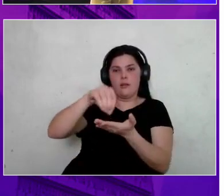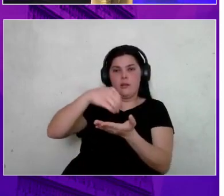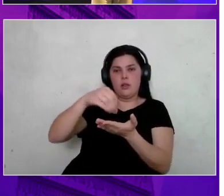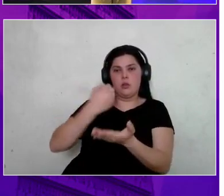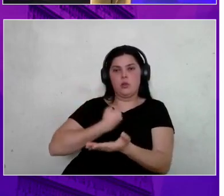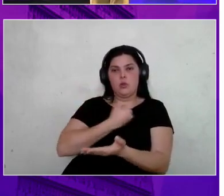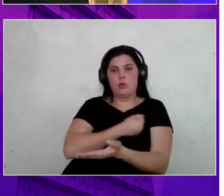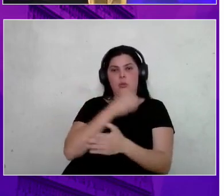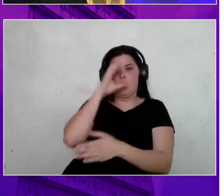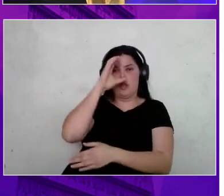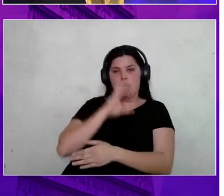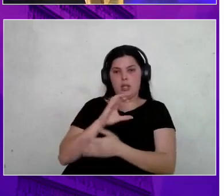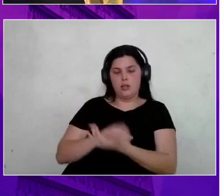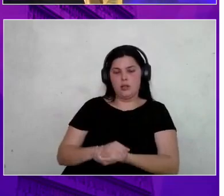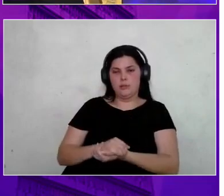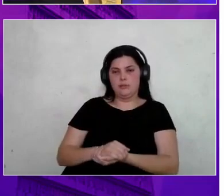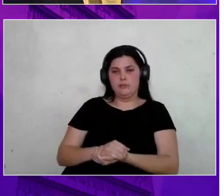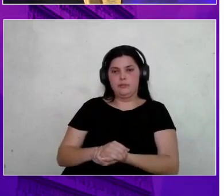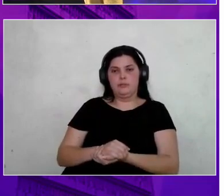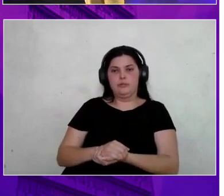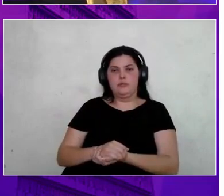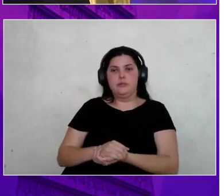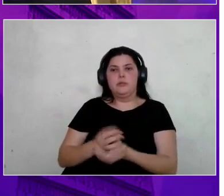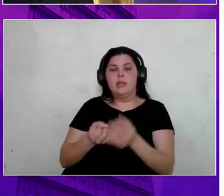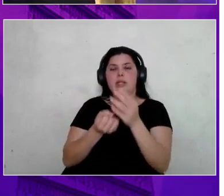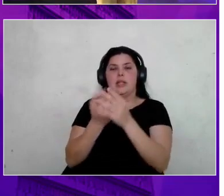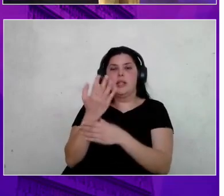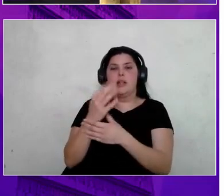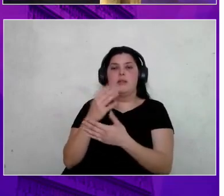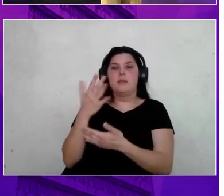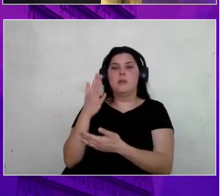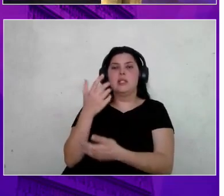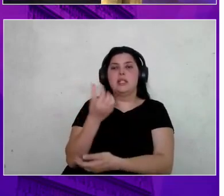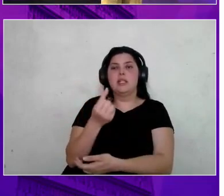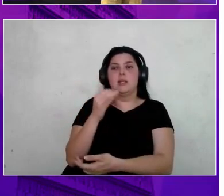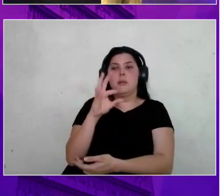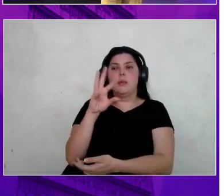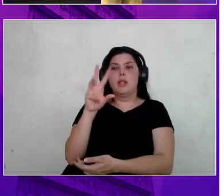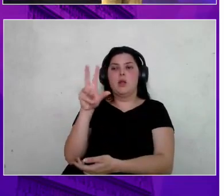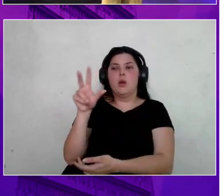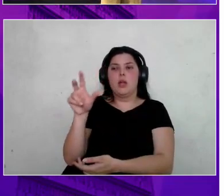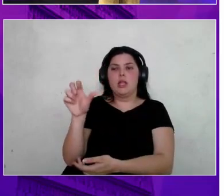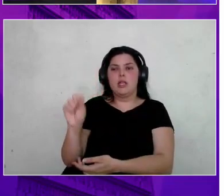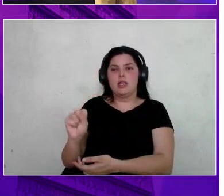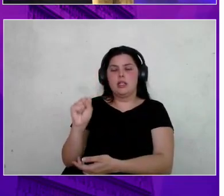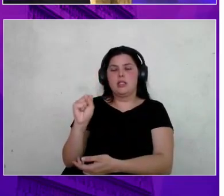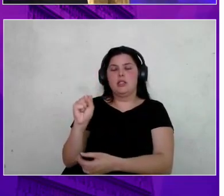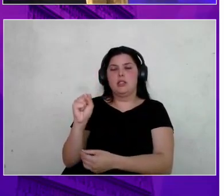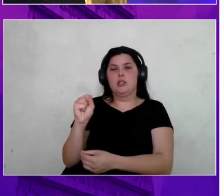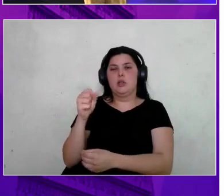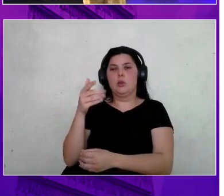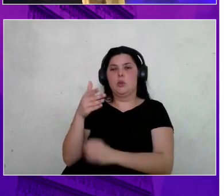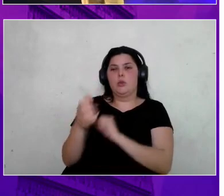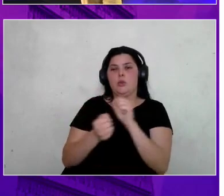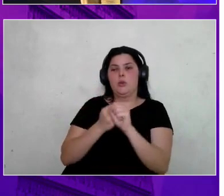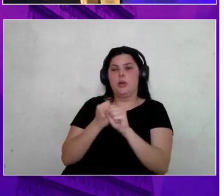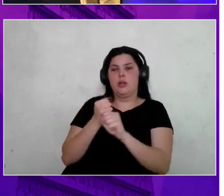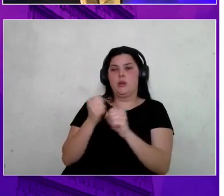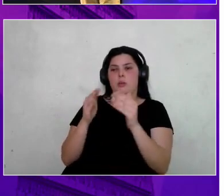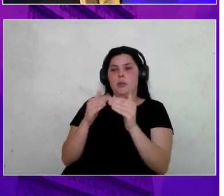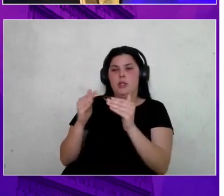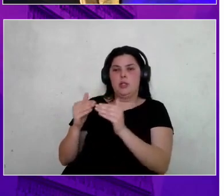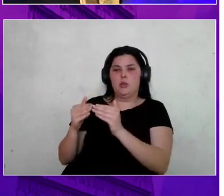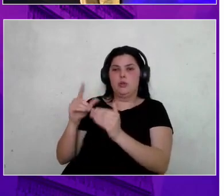Então, na Feature a gente gerava em torno de 6 milhões de transações por ano, isso totalizava 18 milhões